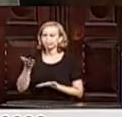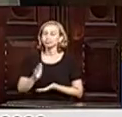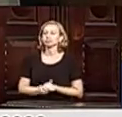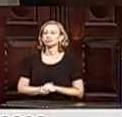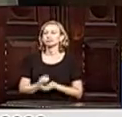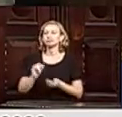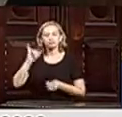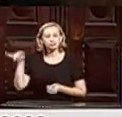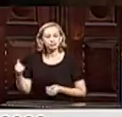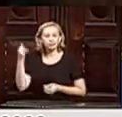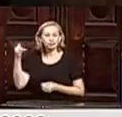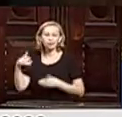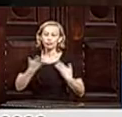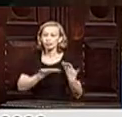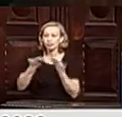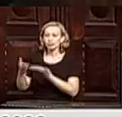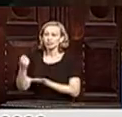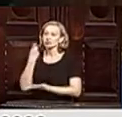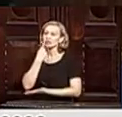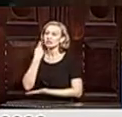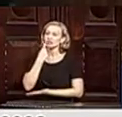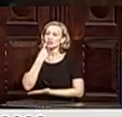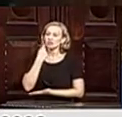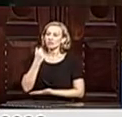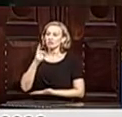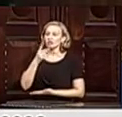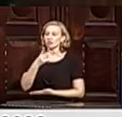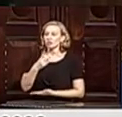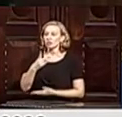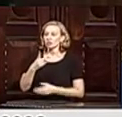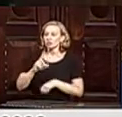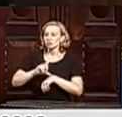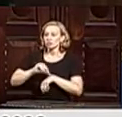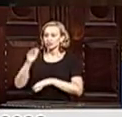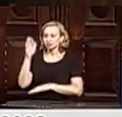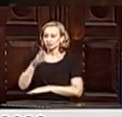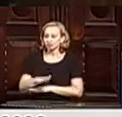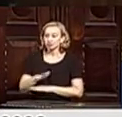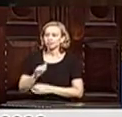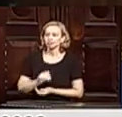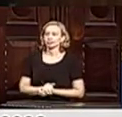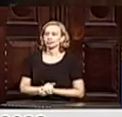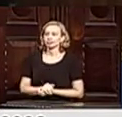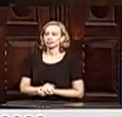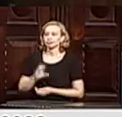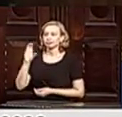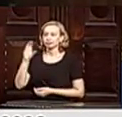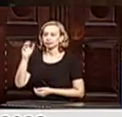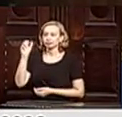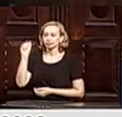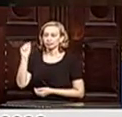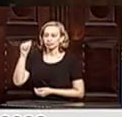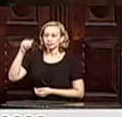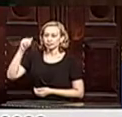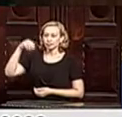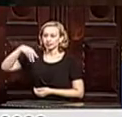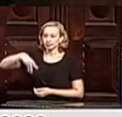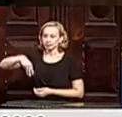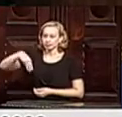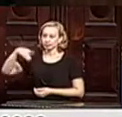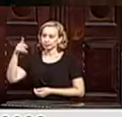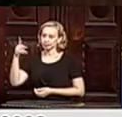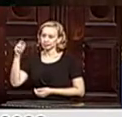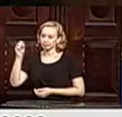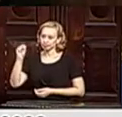para convidar, nessa sexta-feira, às 14h, no campus da Universidade do Norte Fluminense,